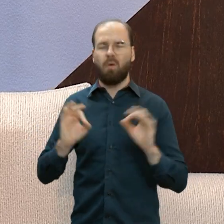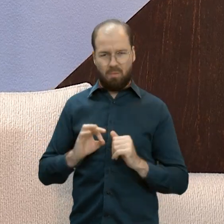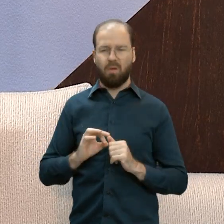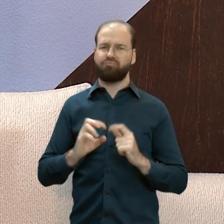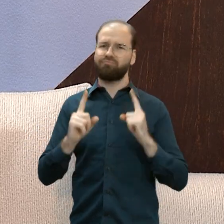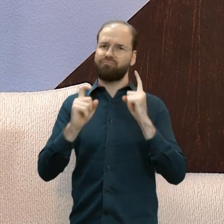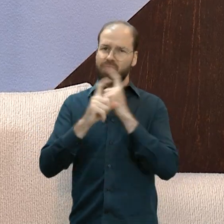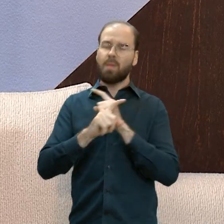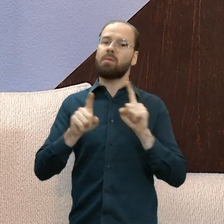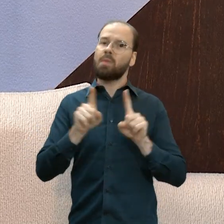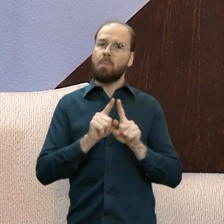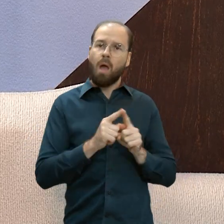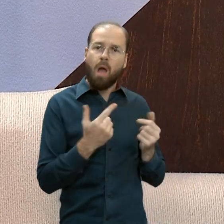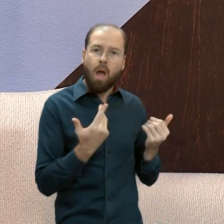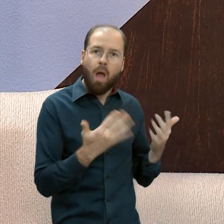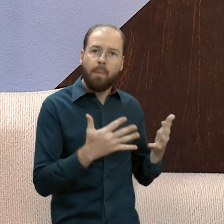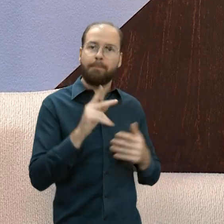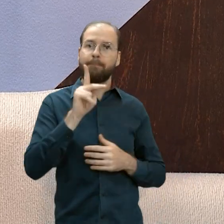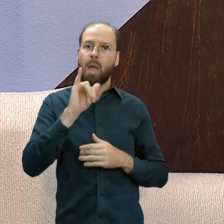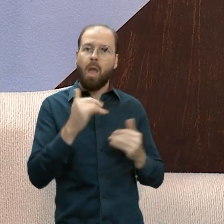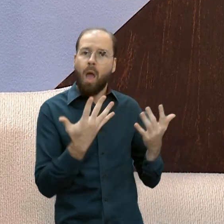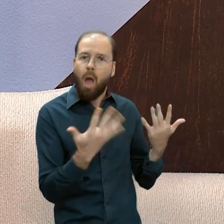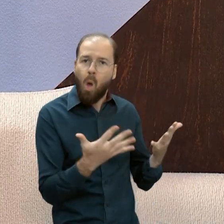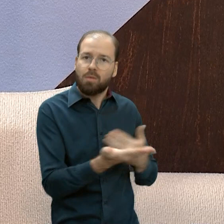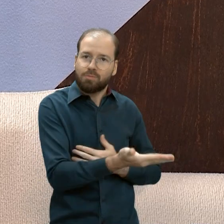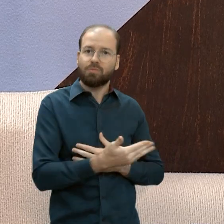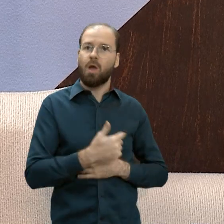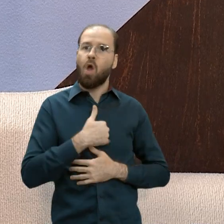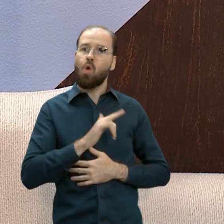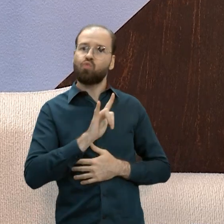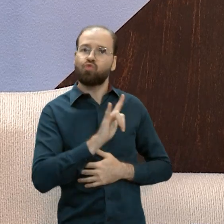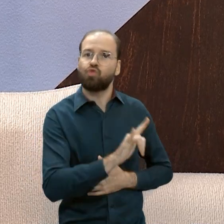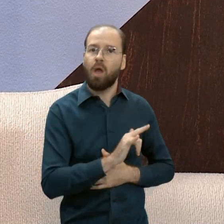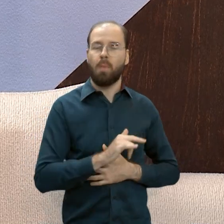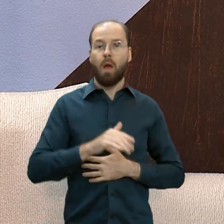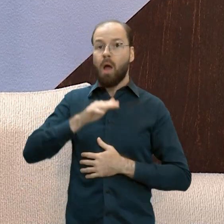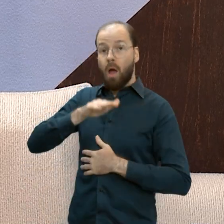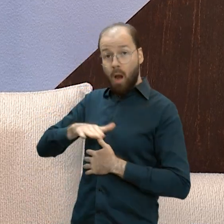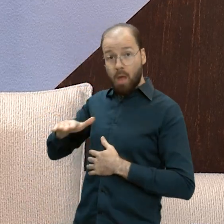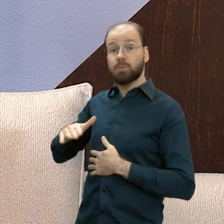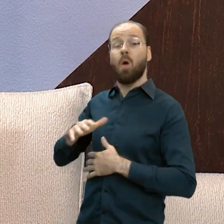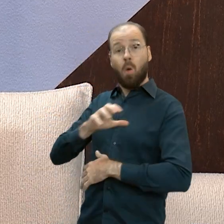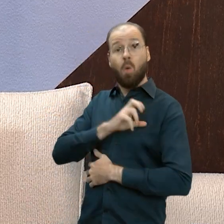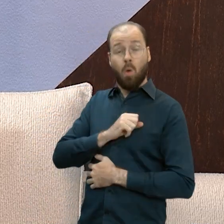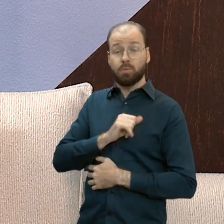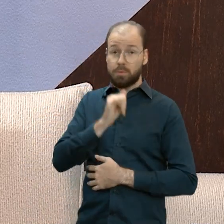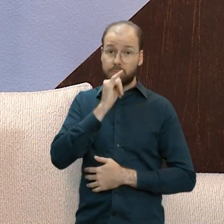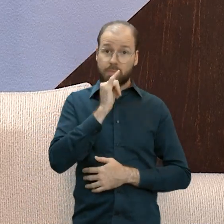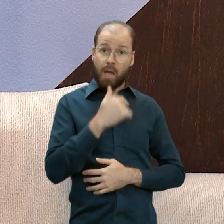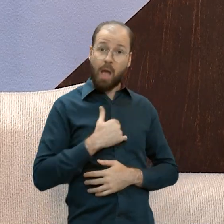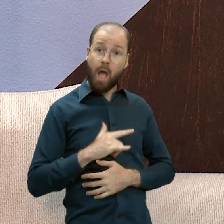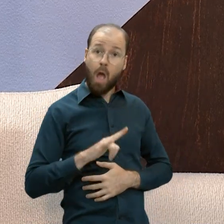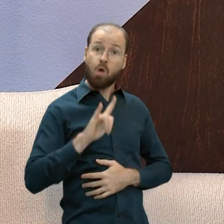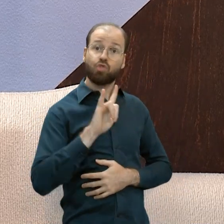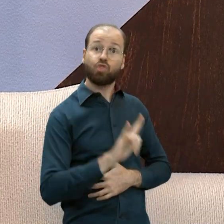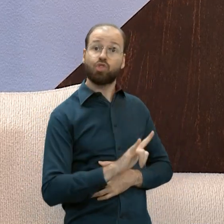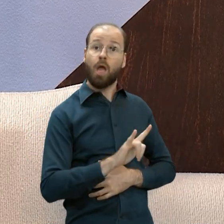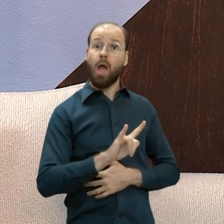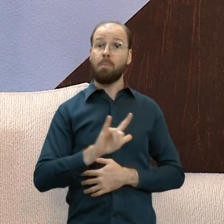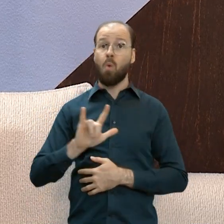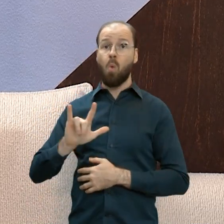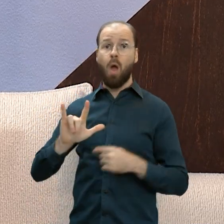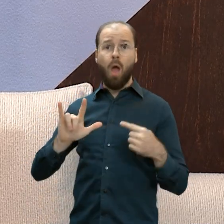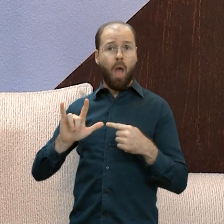receber um elogio, de ouvir, né? Eu te amo. O eu te amo não é uma frase